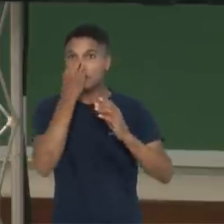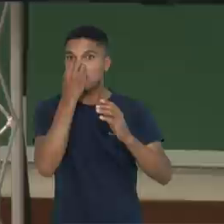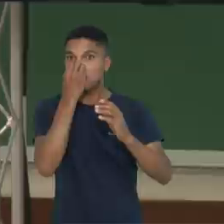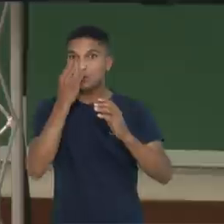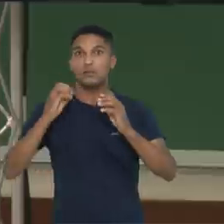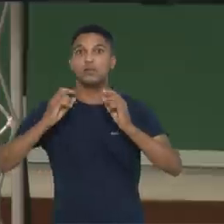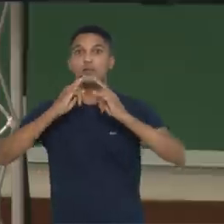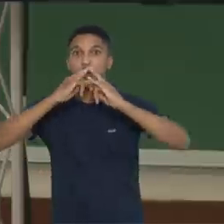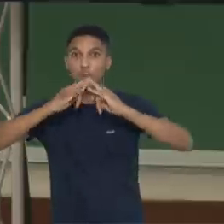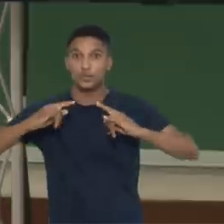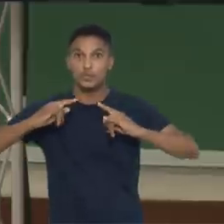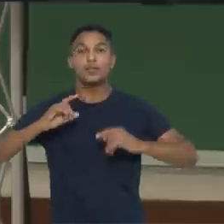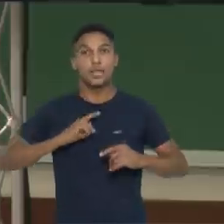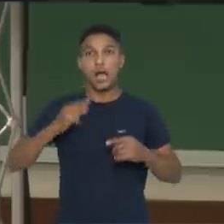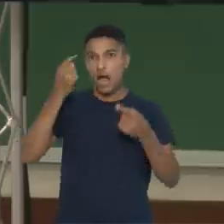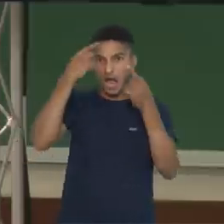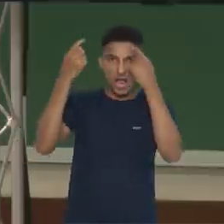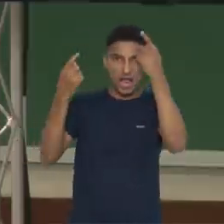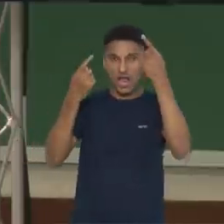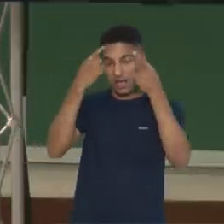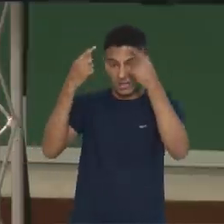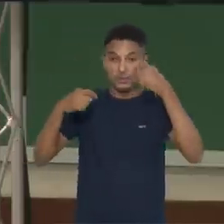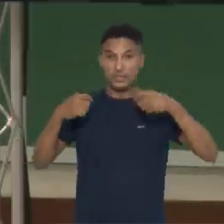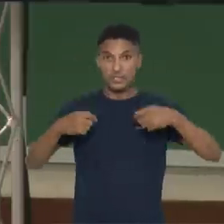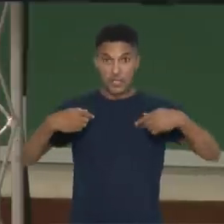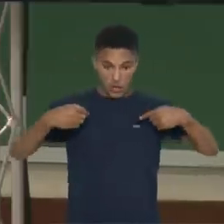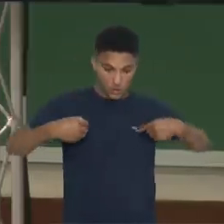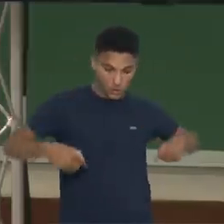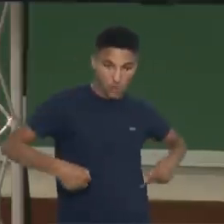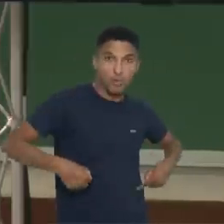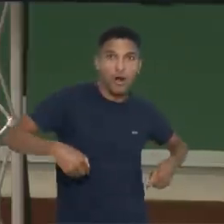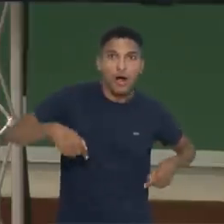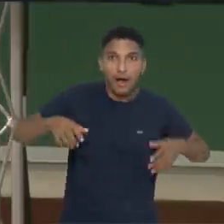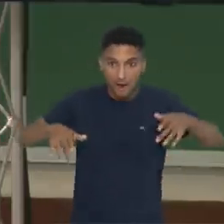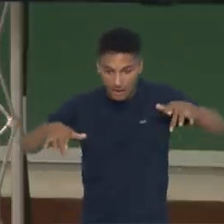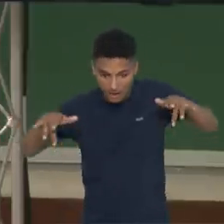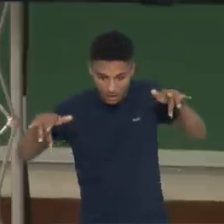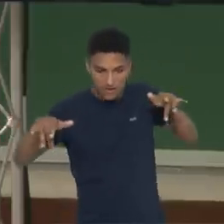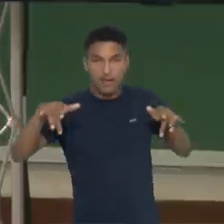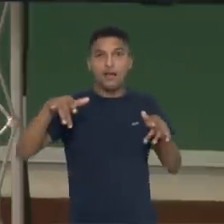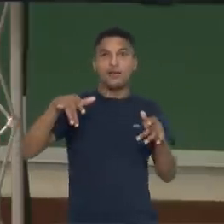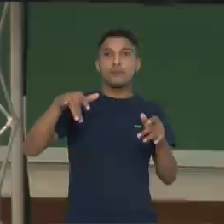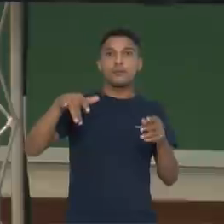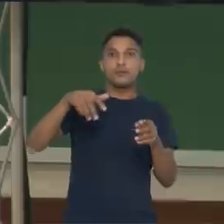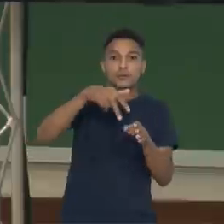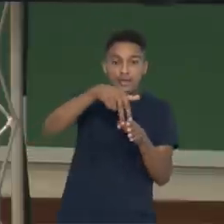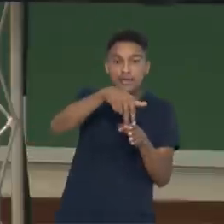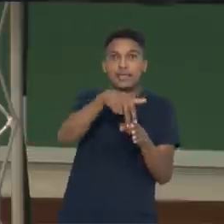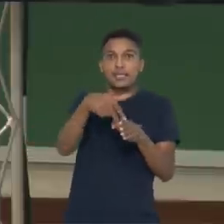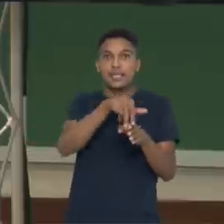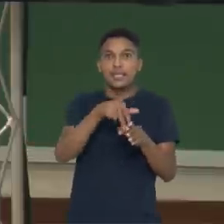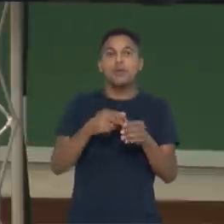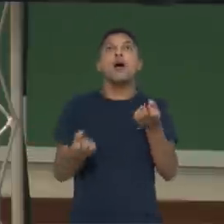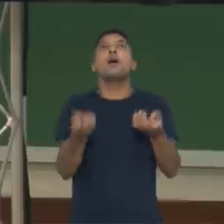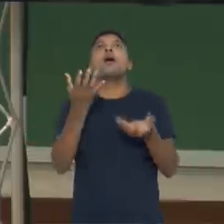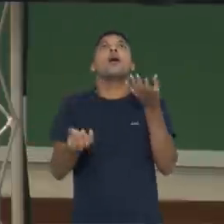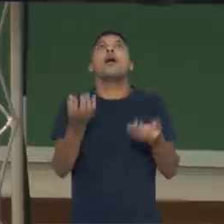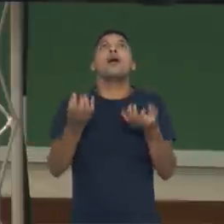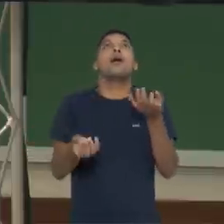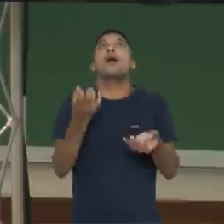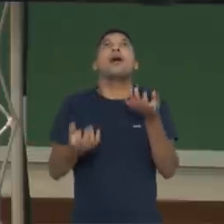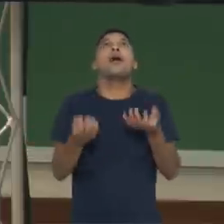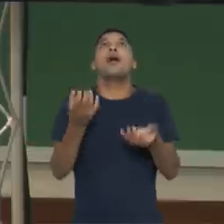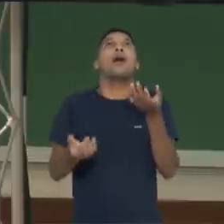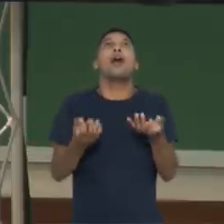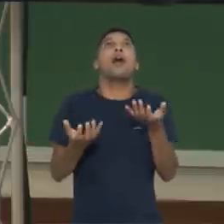eles têm que ter um domínio corporal muito grande, né, para trabalhar a questão do equilíbrio, malabarismo, enfim, tem